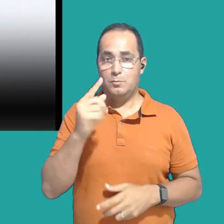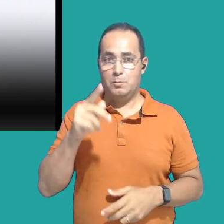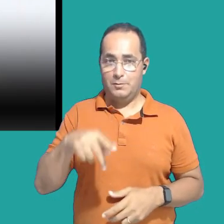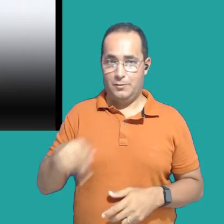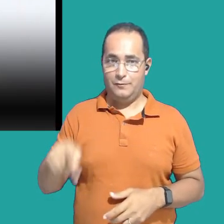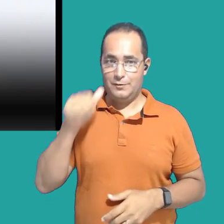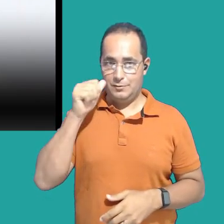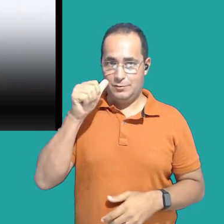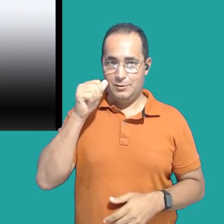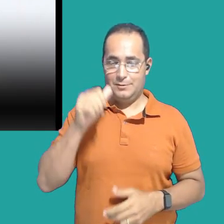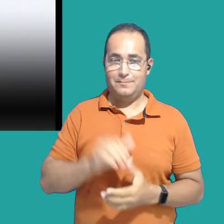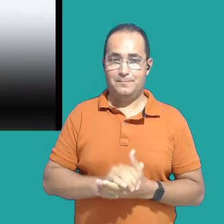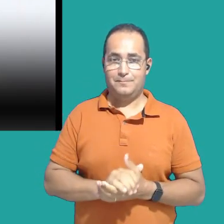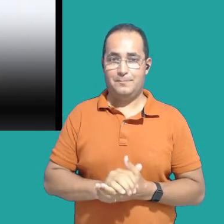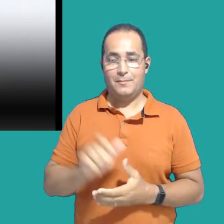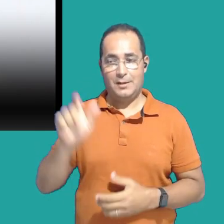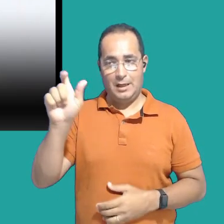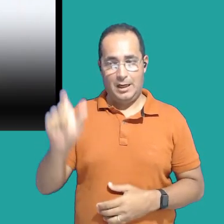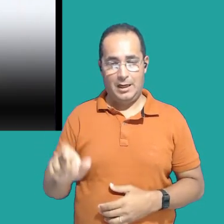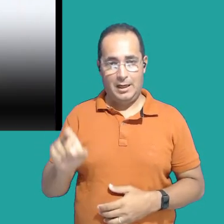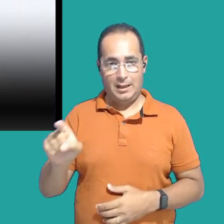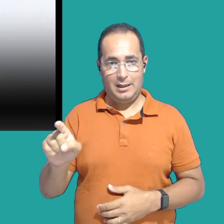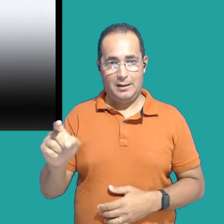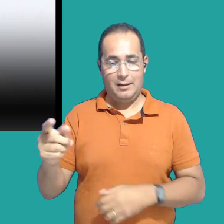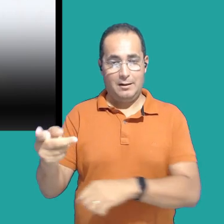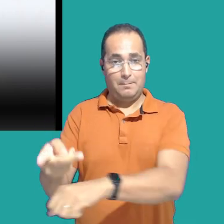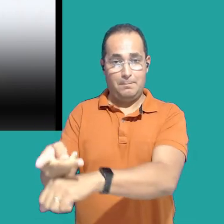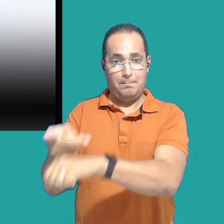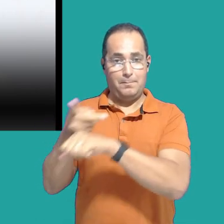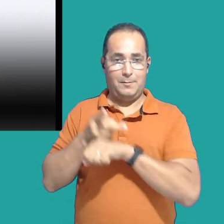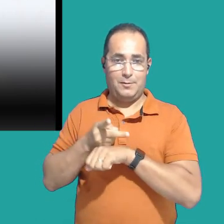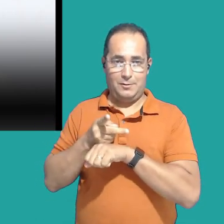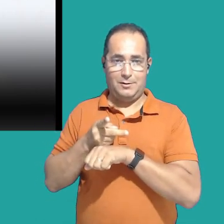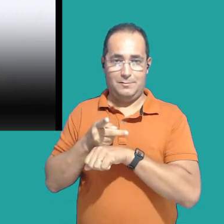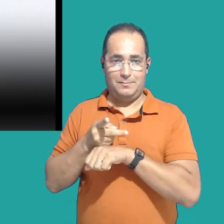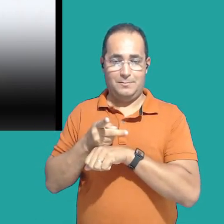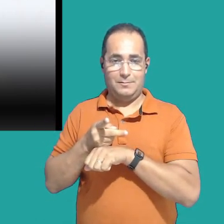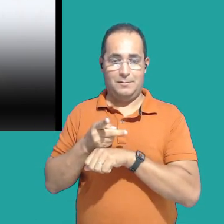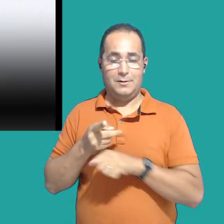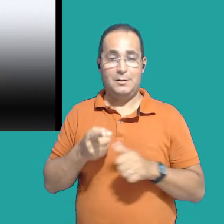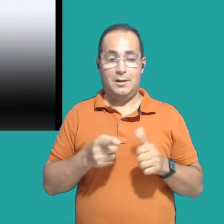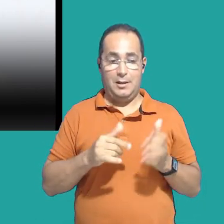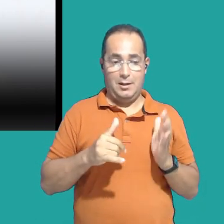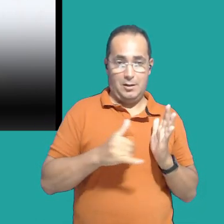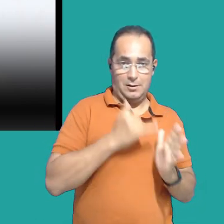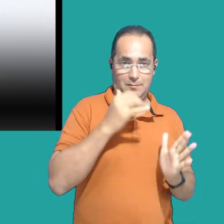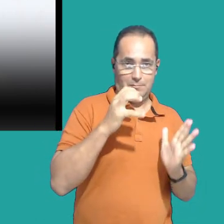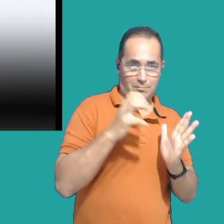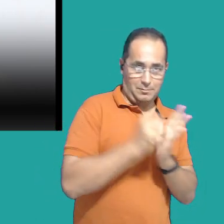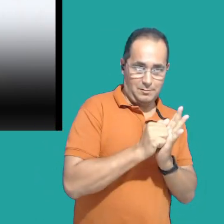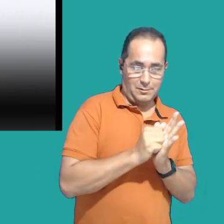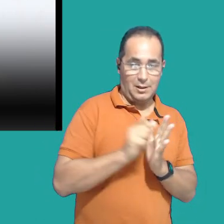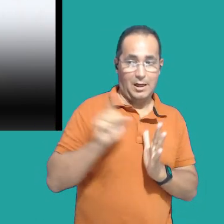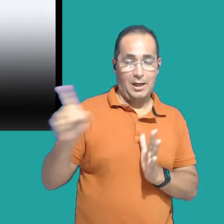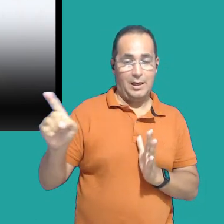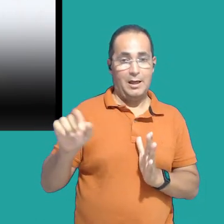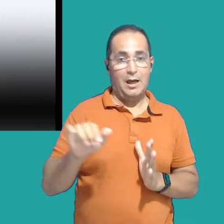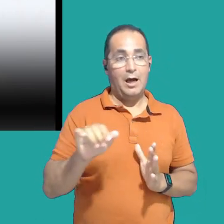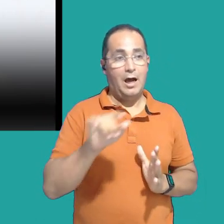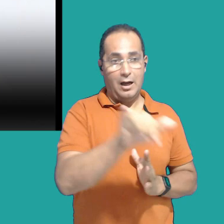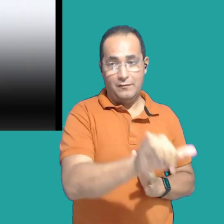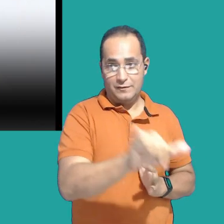uma professora, ela me procurar após eu fazer a matrícula. Ela